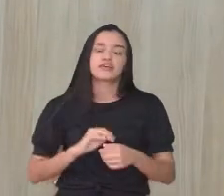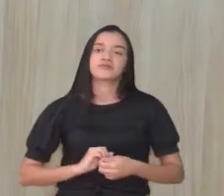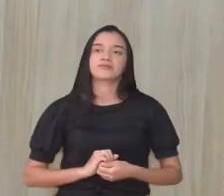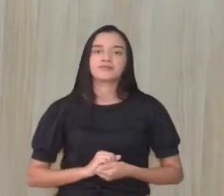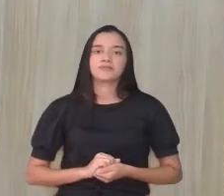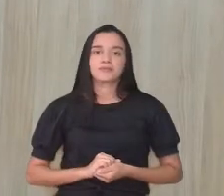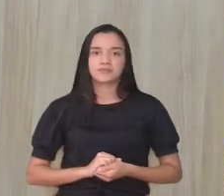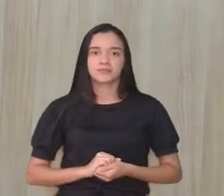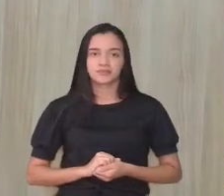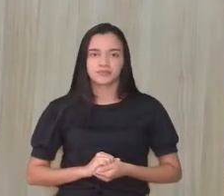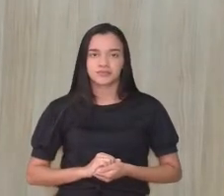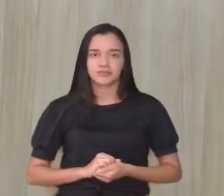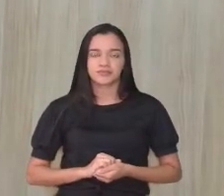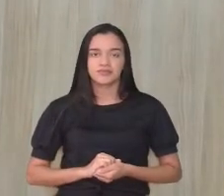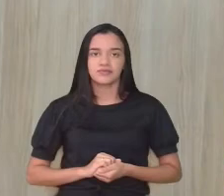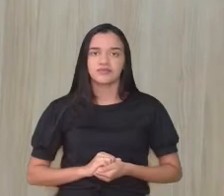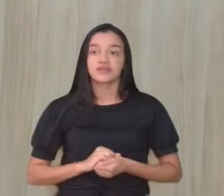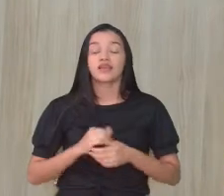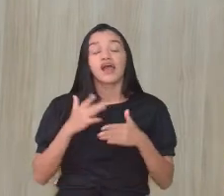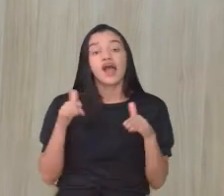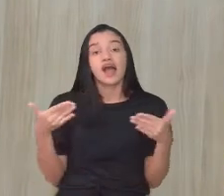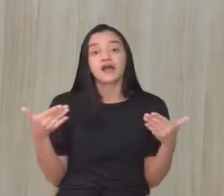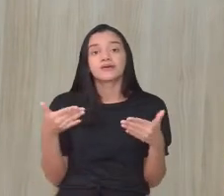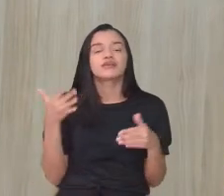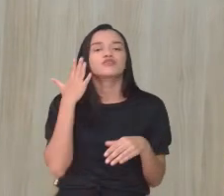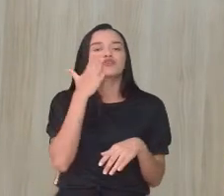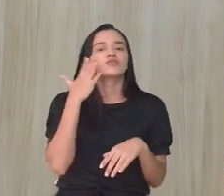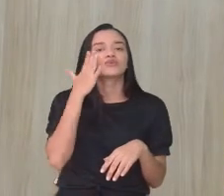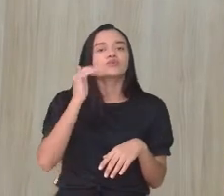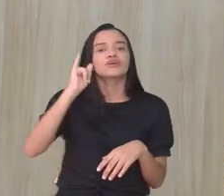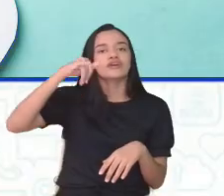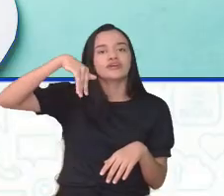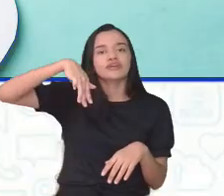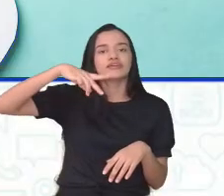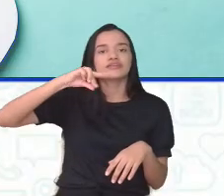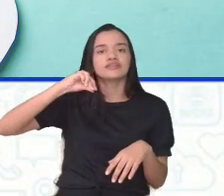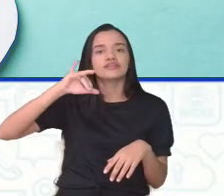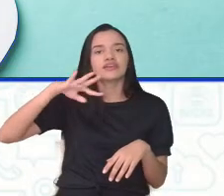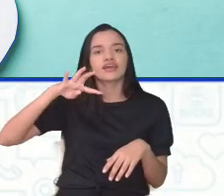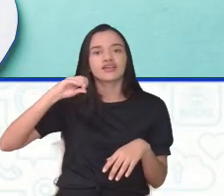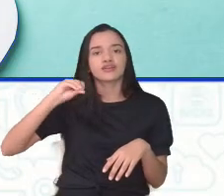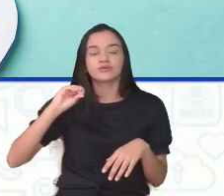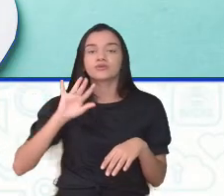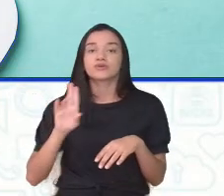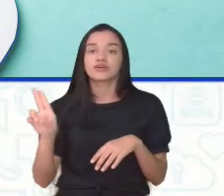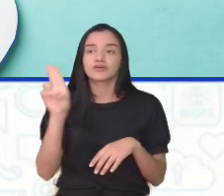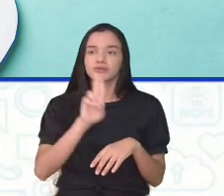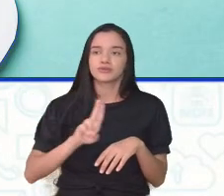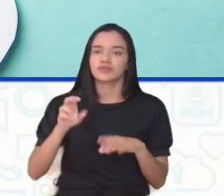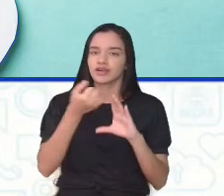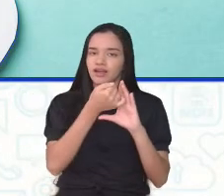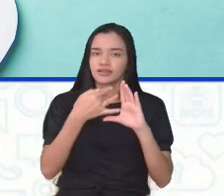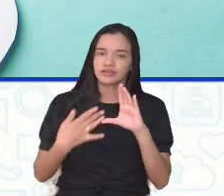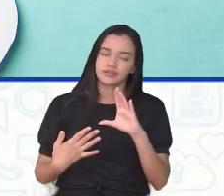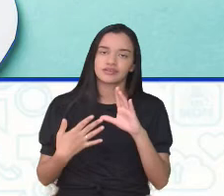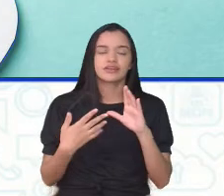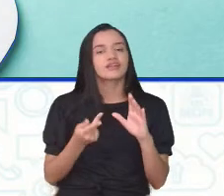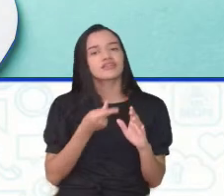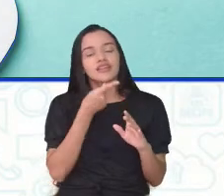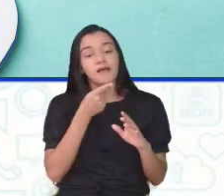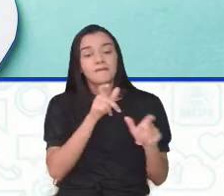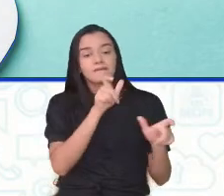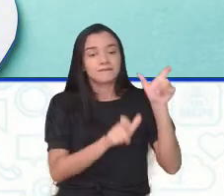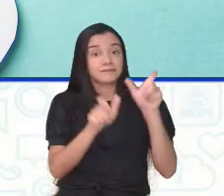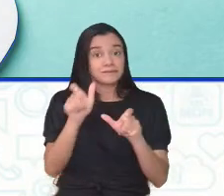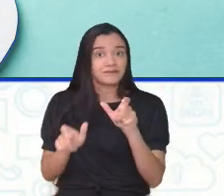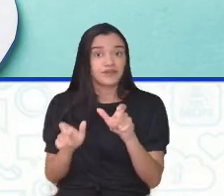direto. Já o discurso indireto é caracterizado pela apresentação das falas das personagens